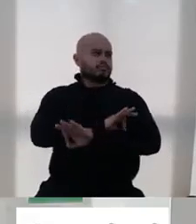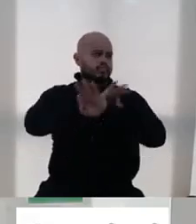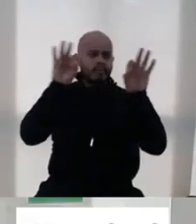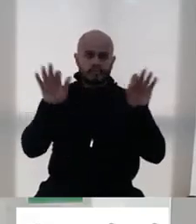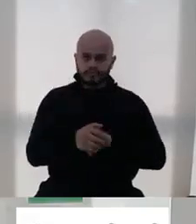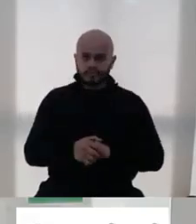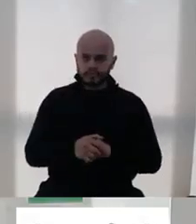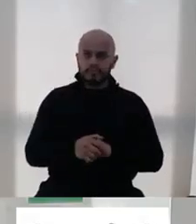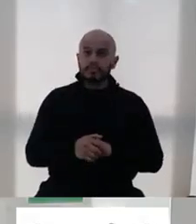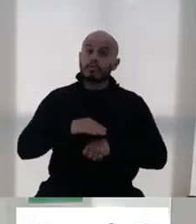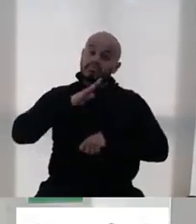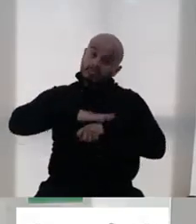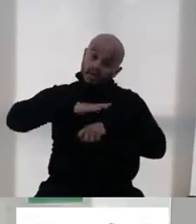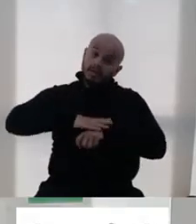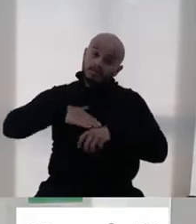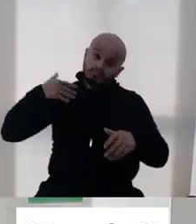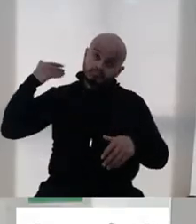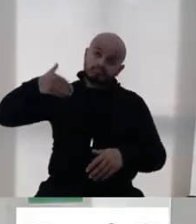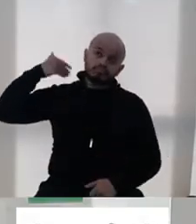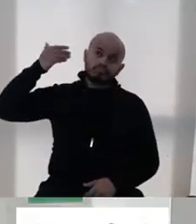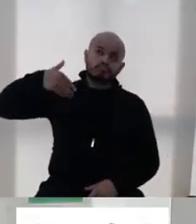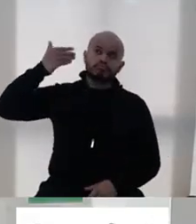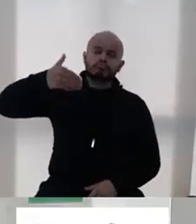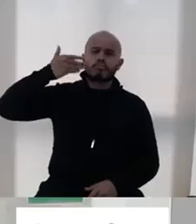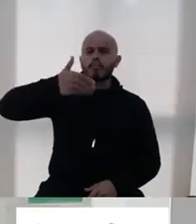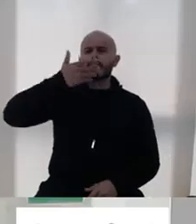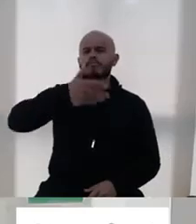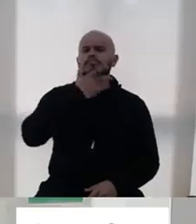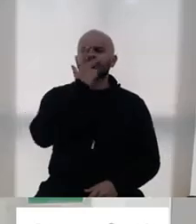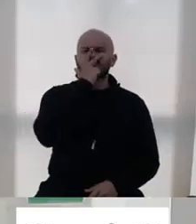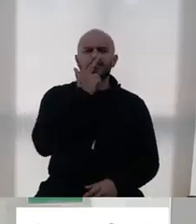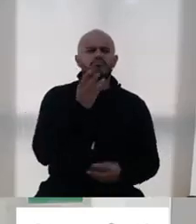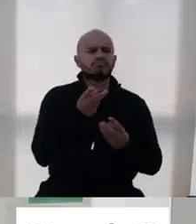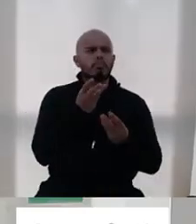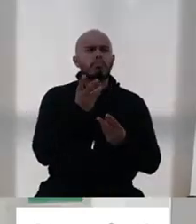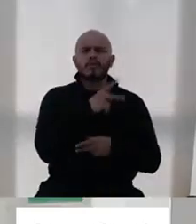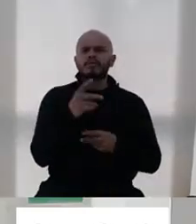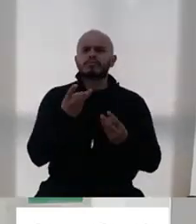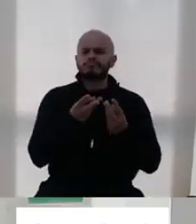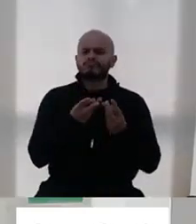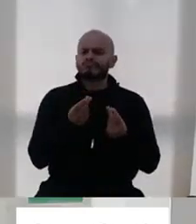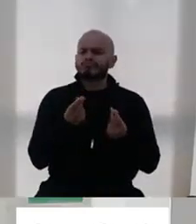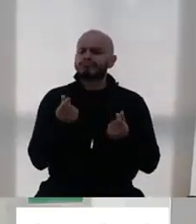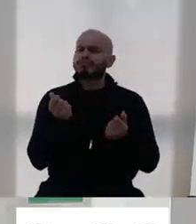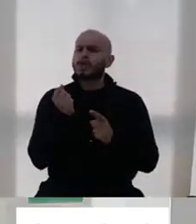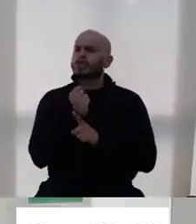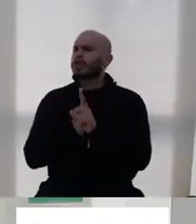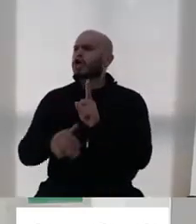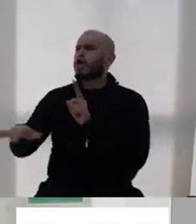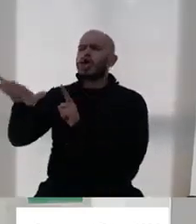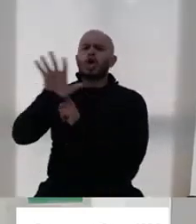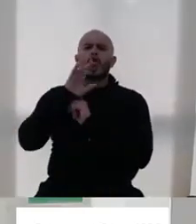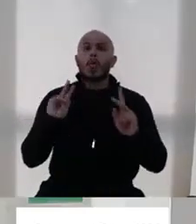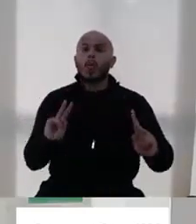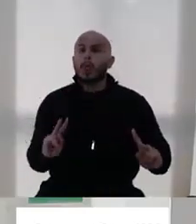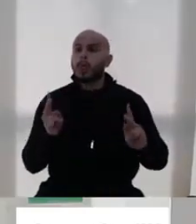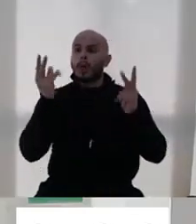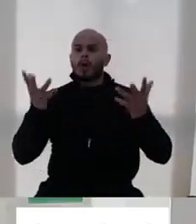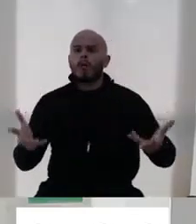Com o tempo, os professores foram caindo o valor perante a sociedade. Por quê? Porque